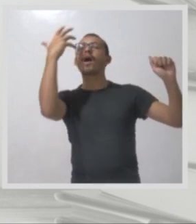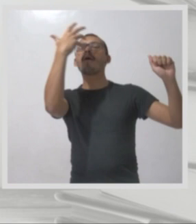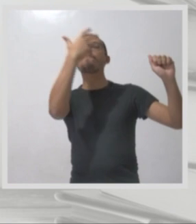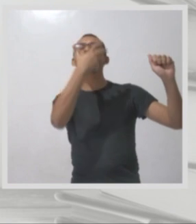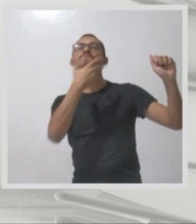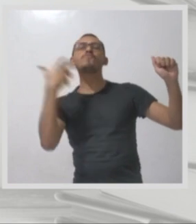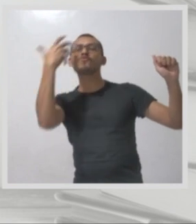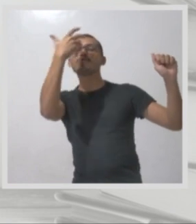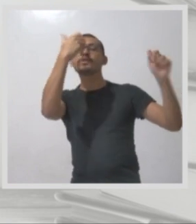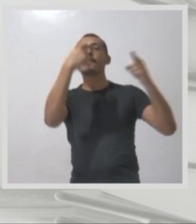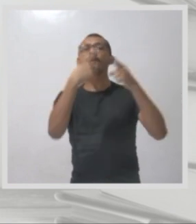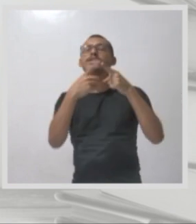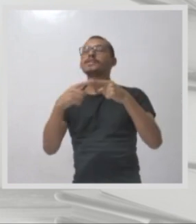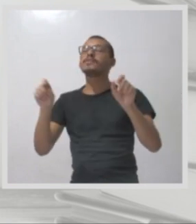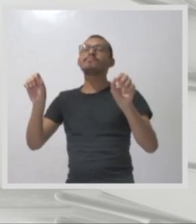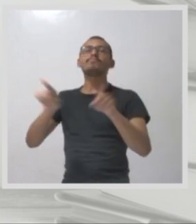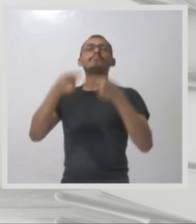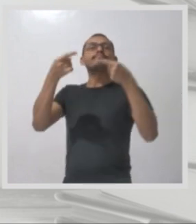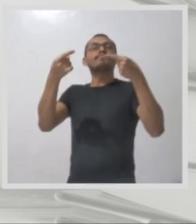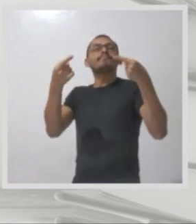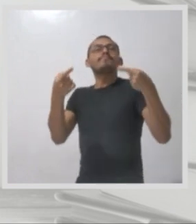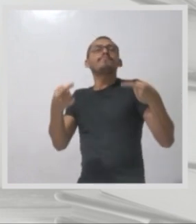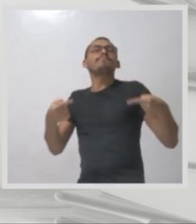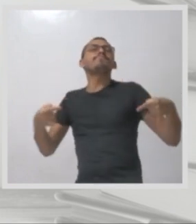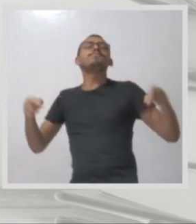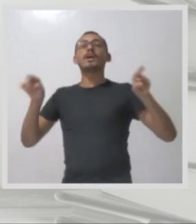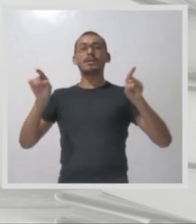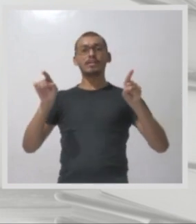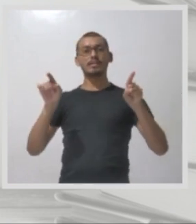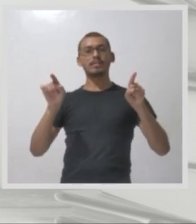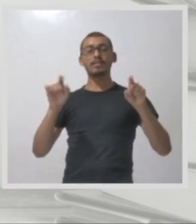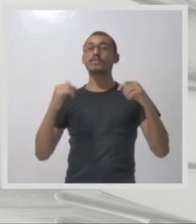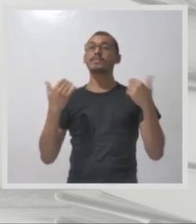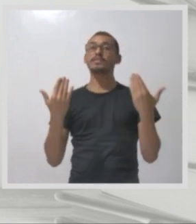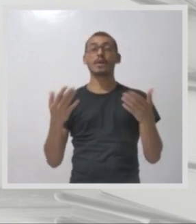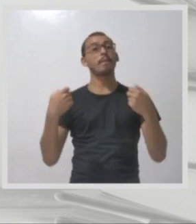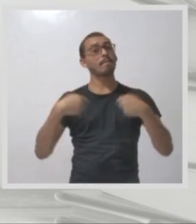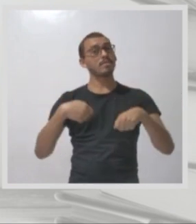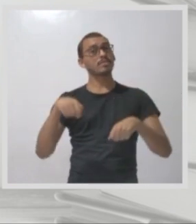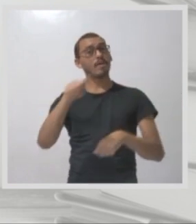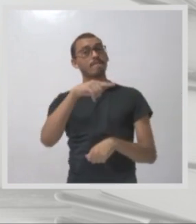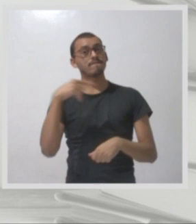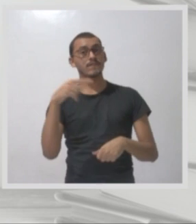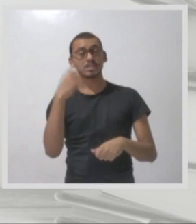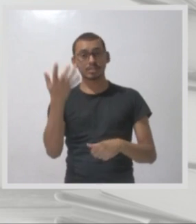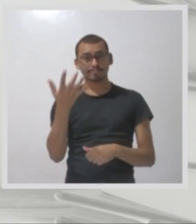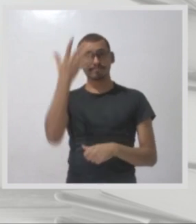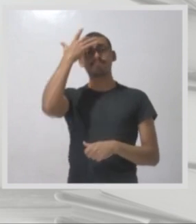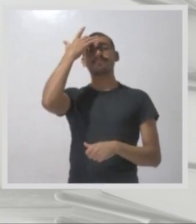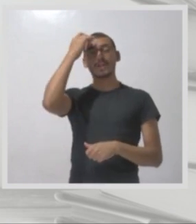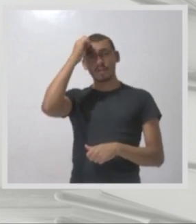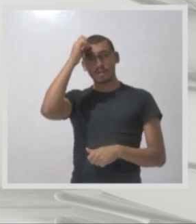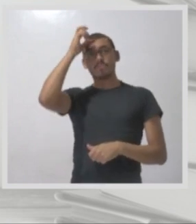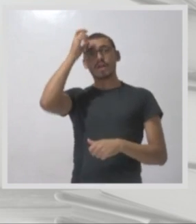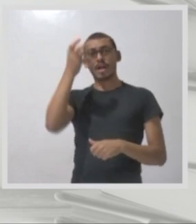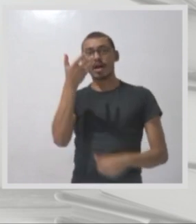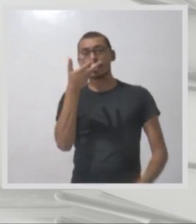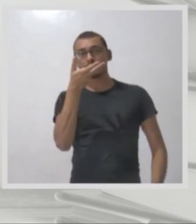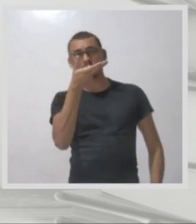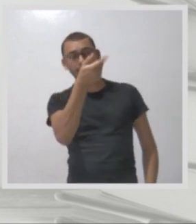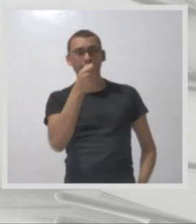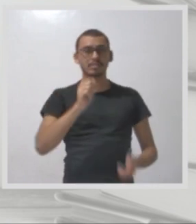ela traz ritmo. Na leitura você percebe. Então, é preciso que você acione aí habilidades